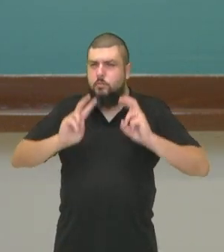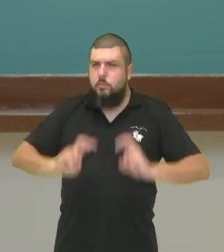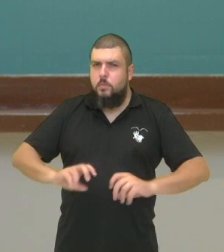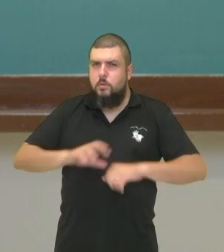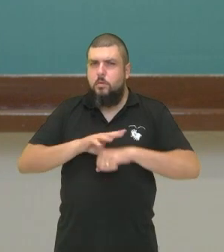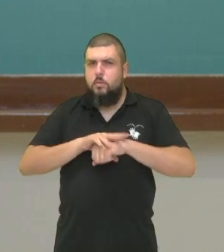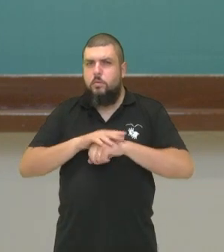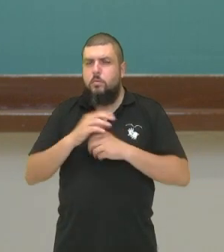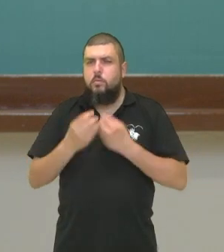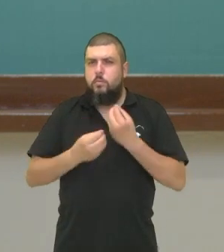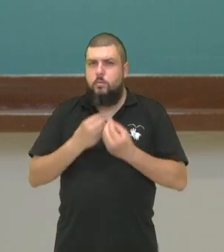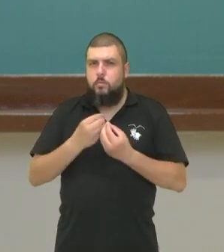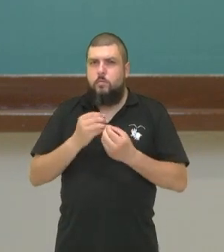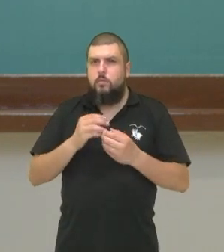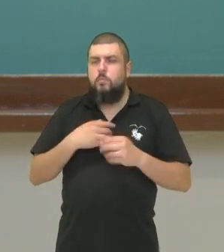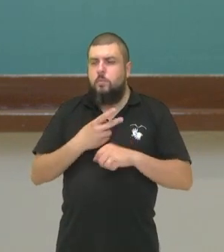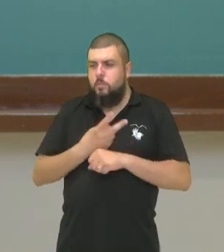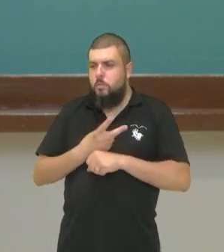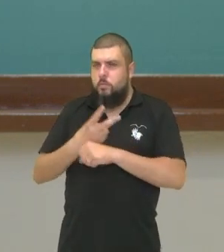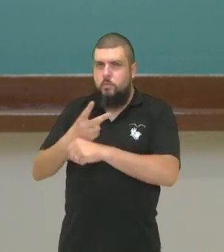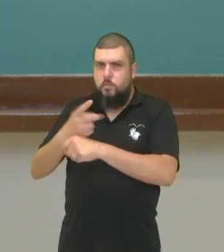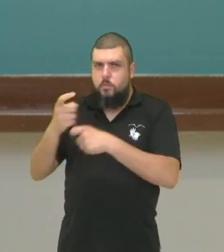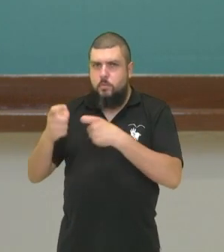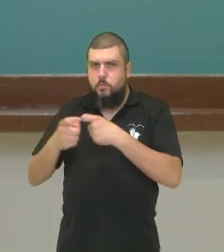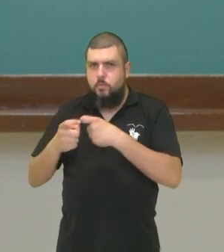Deve sempre procurar um médico.